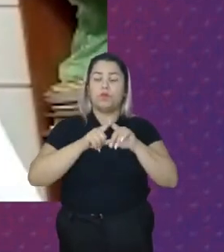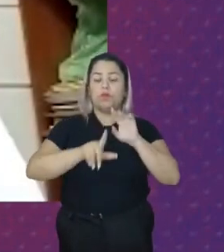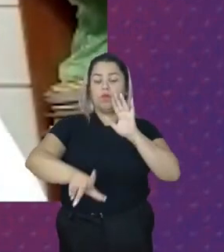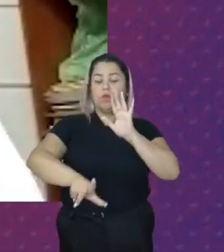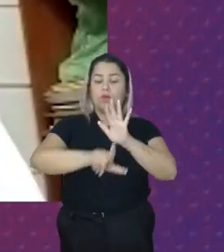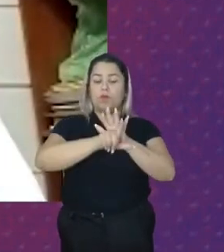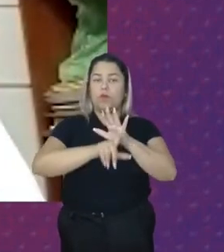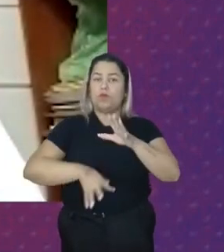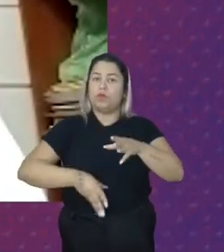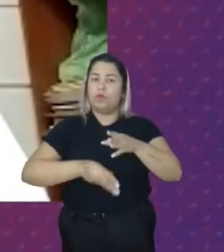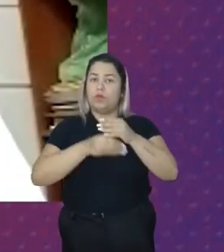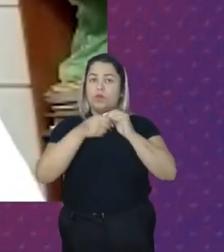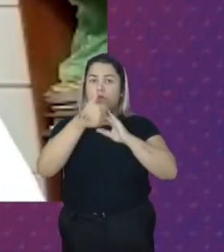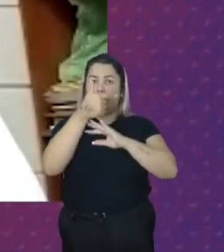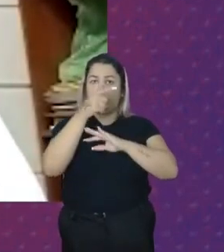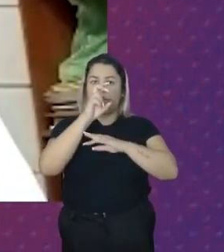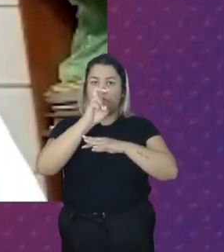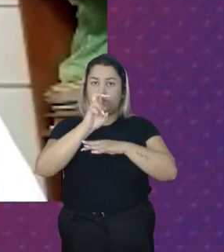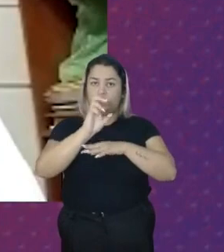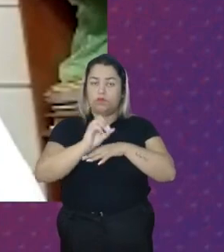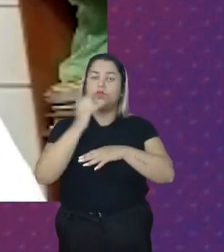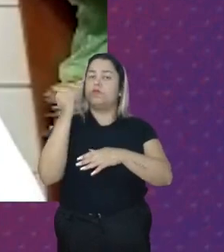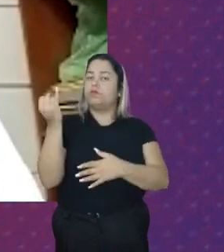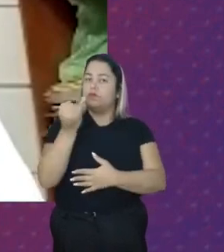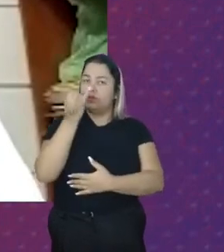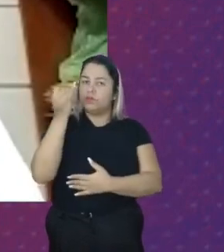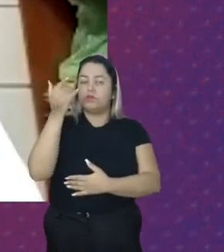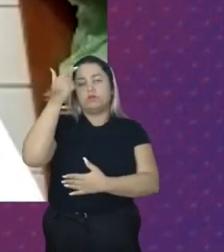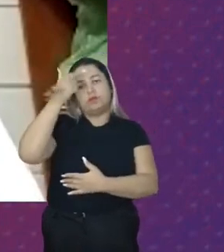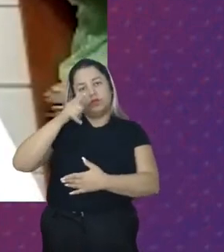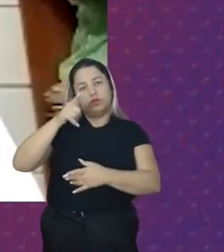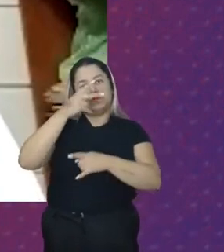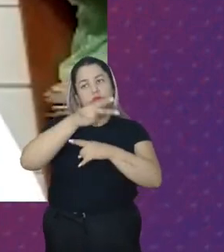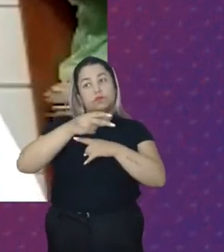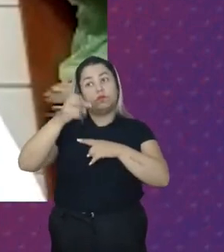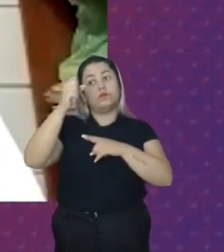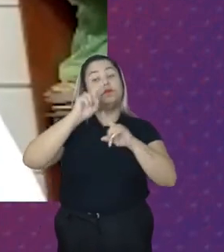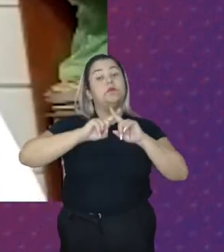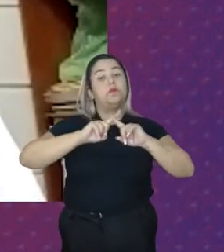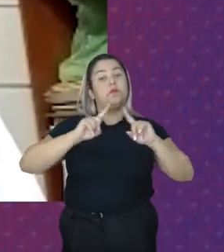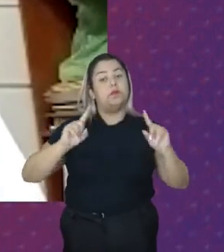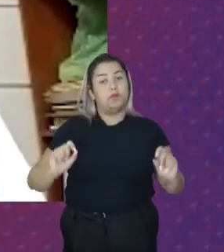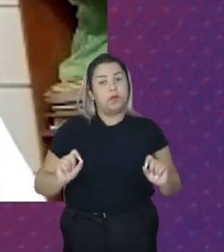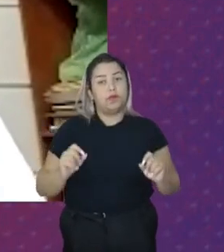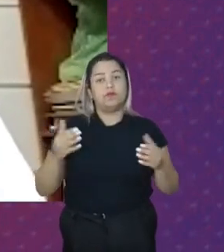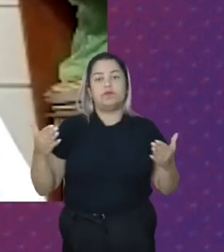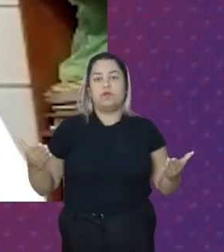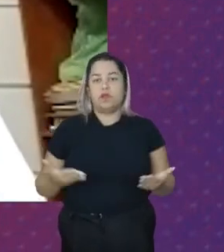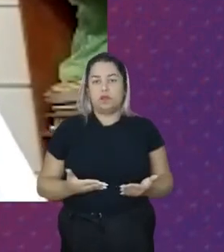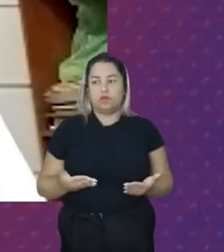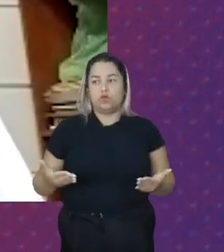Complementar 150 Muito importante Essa conquista Porém Atualmente Com todos Os